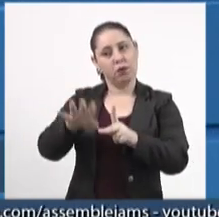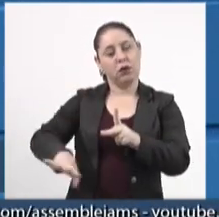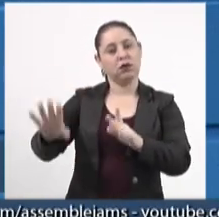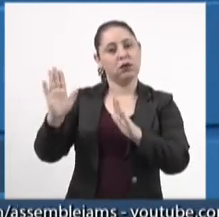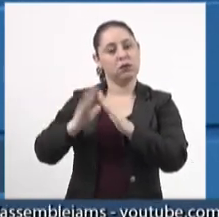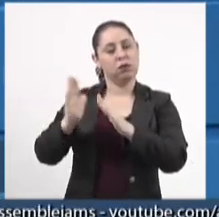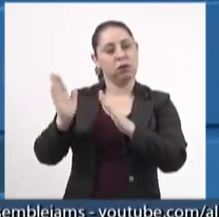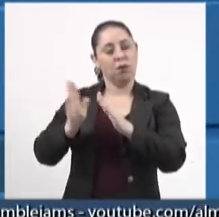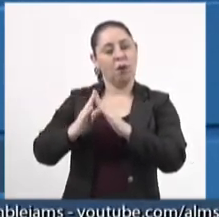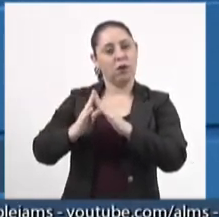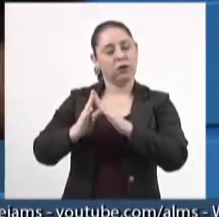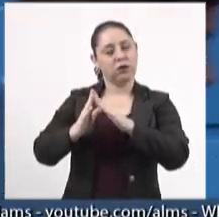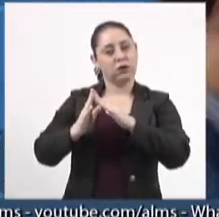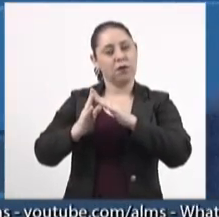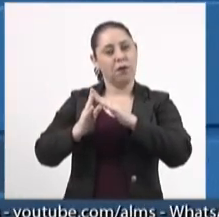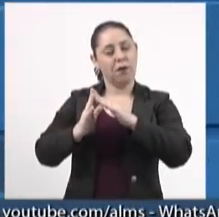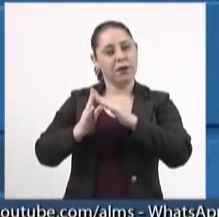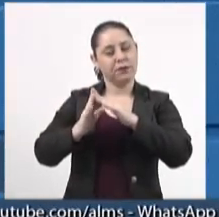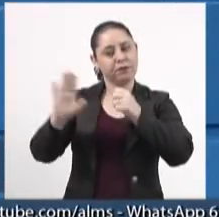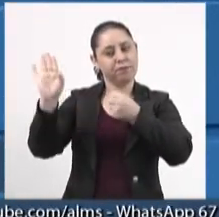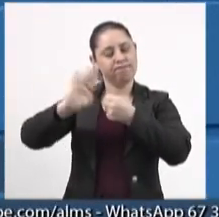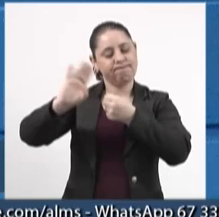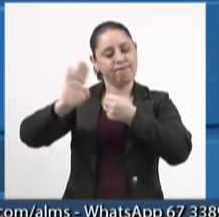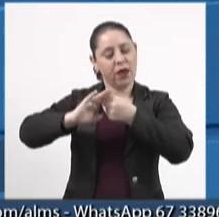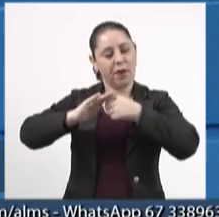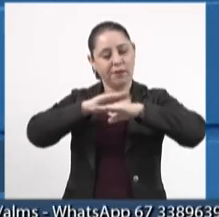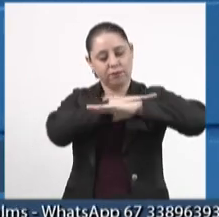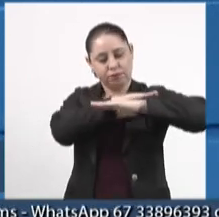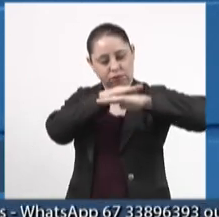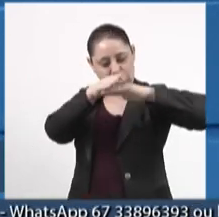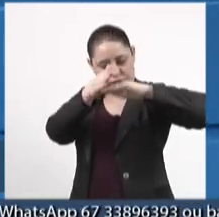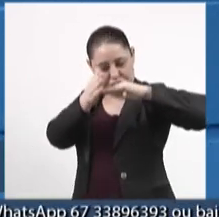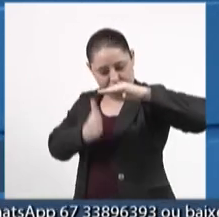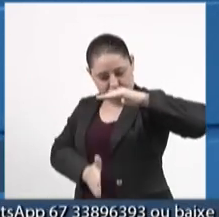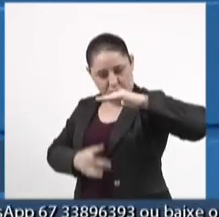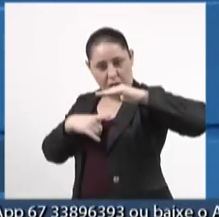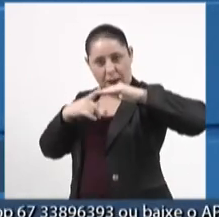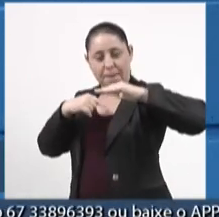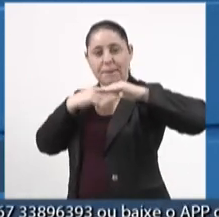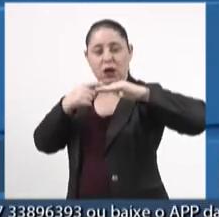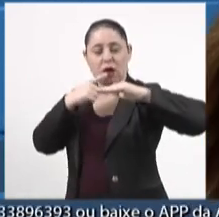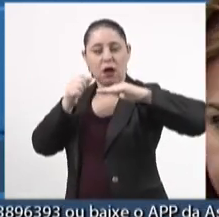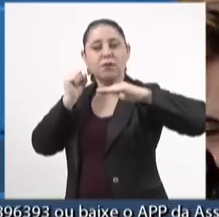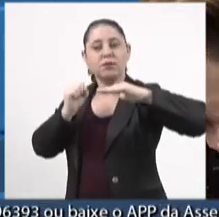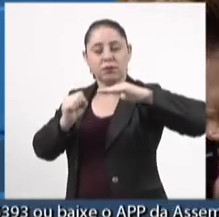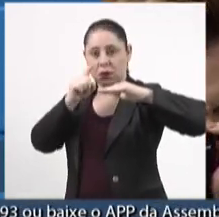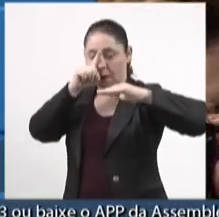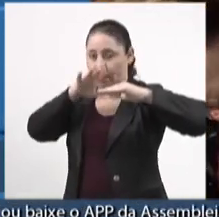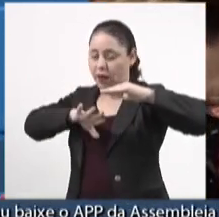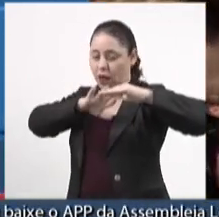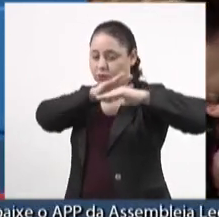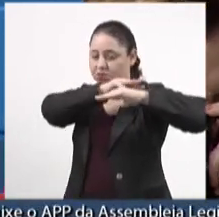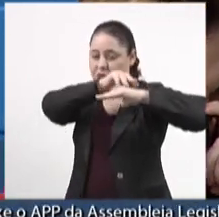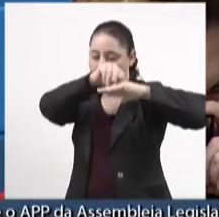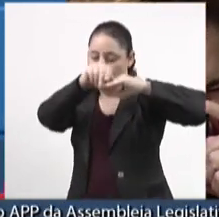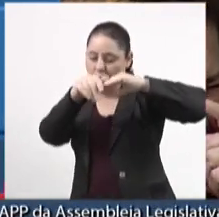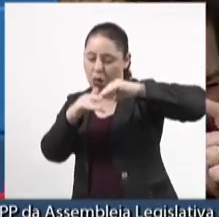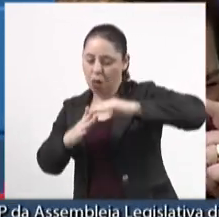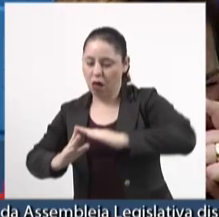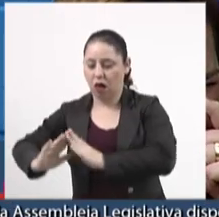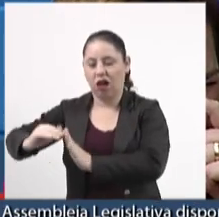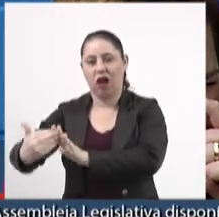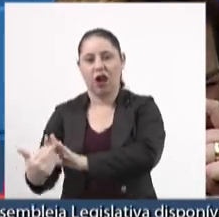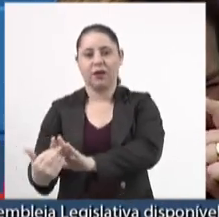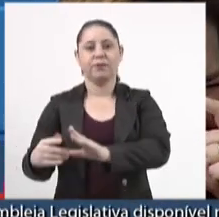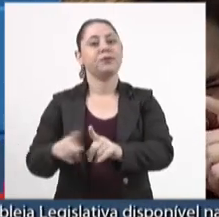vivem nas áreas de encostas do bairro Arthur Marinho, em Corumbá. Diante da situação do local, com riscos de deslizamentos, mostra-se